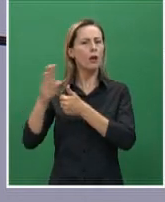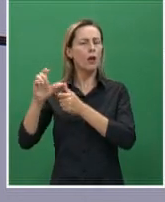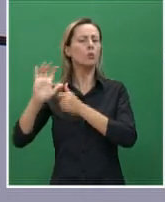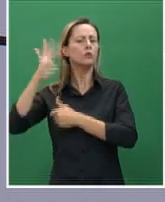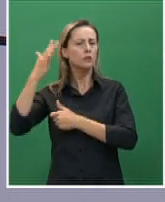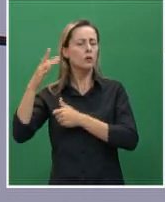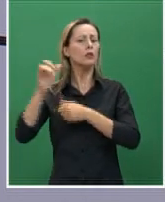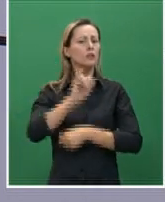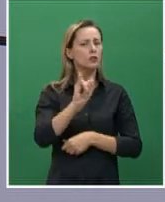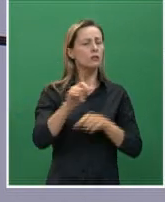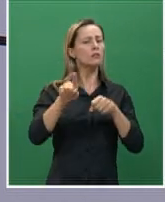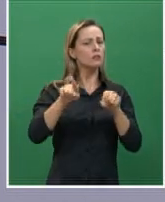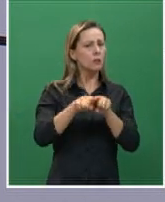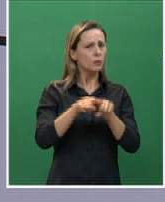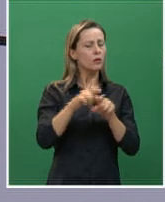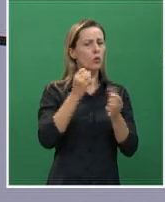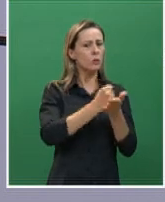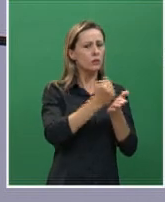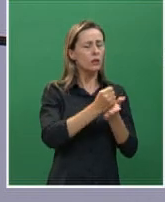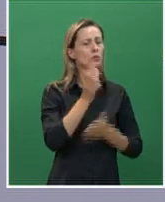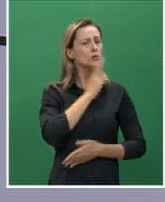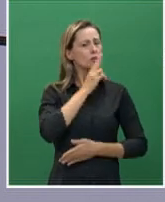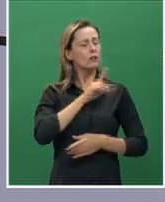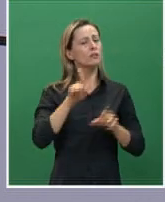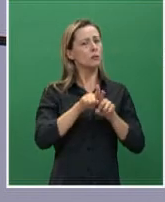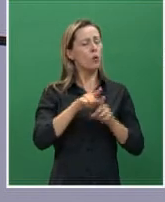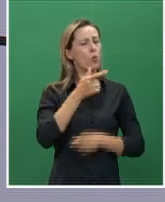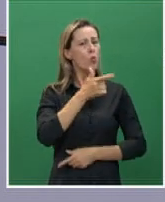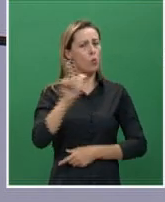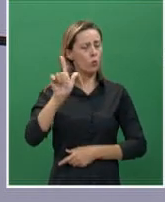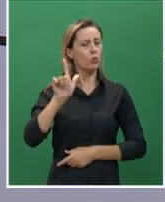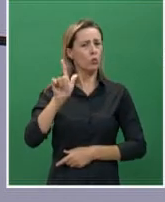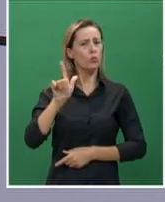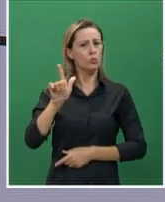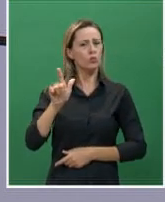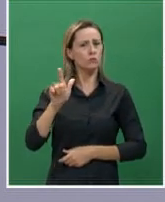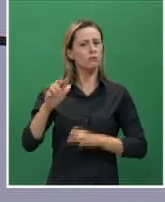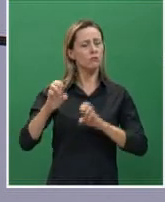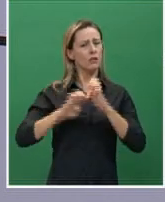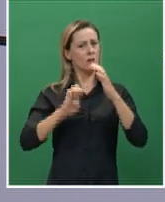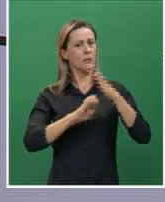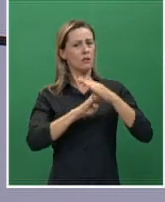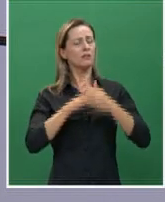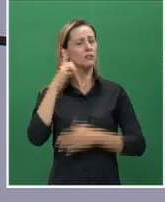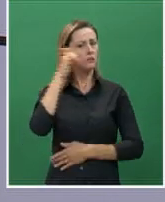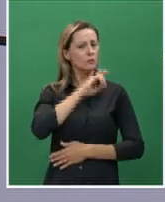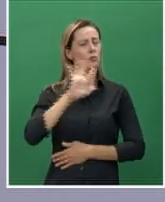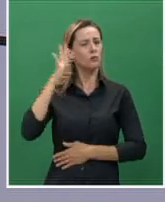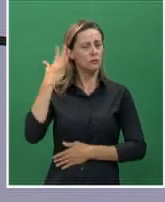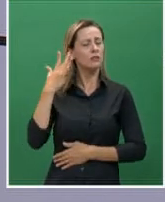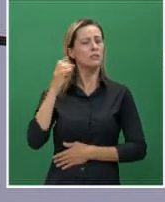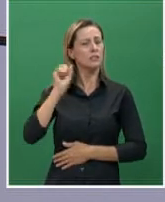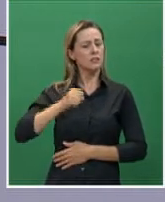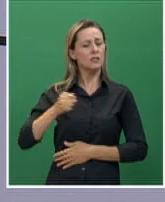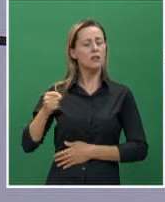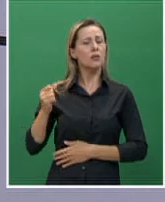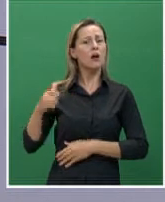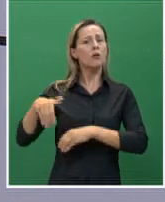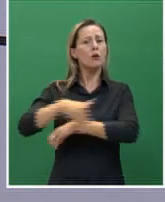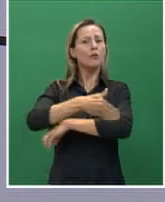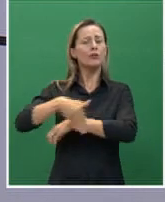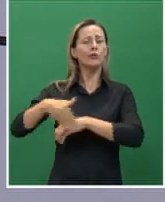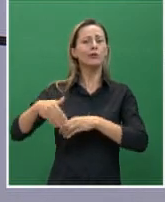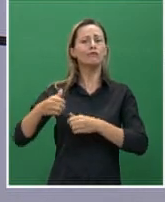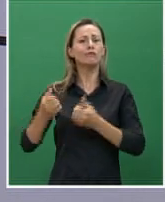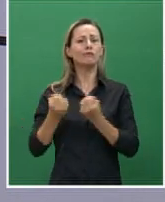Itajaí inclusive estão com contratos emergenciais frente a dificuldade que as empresas transporte coletivo tem de rodar nesse